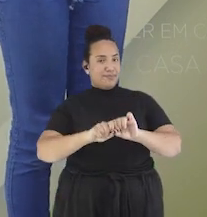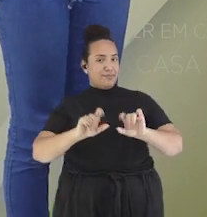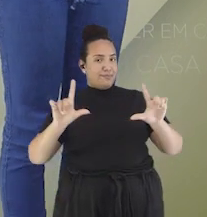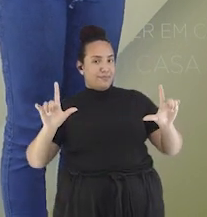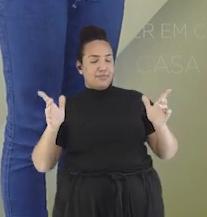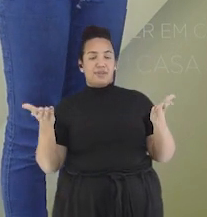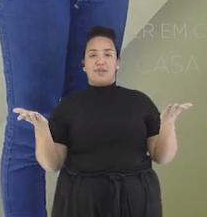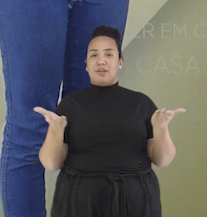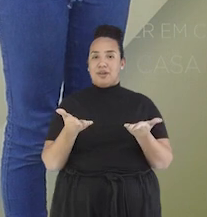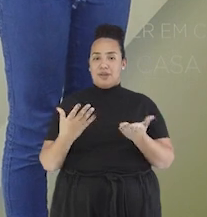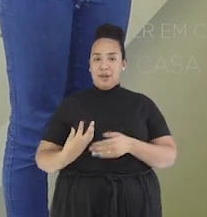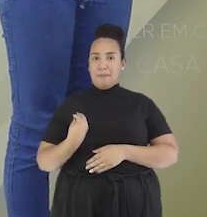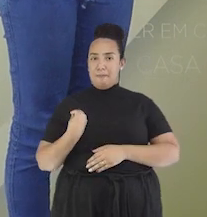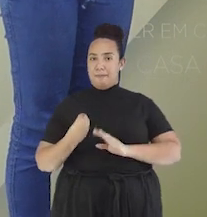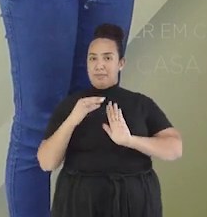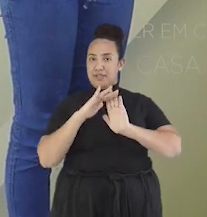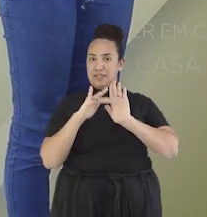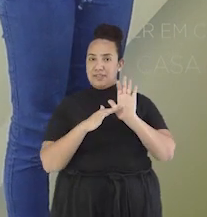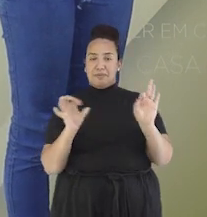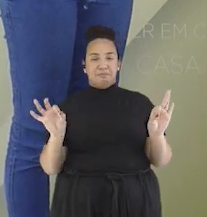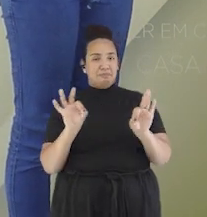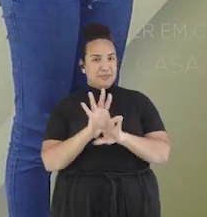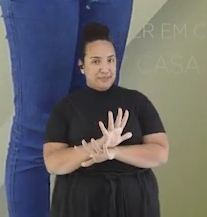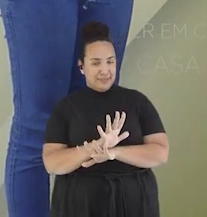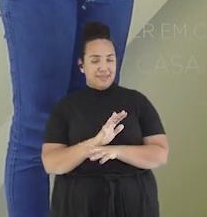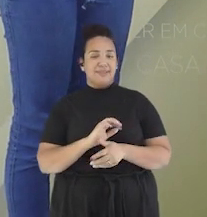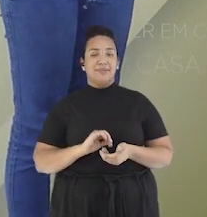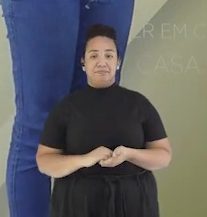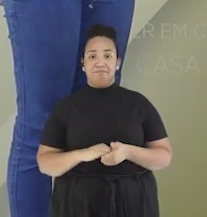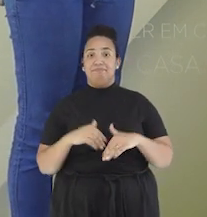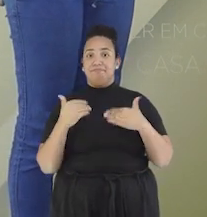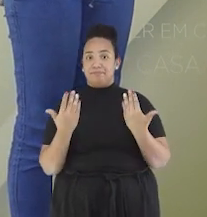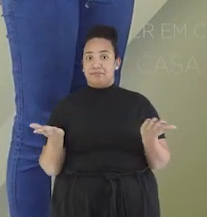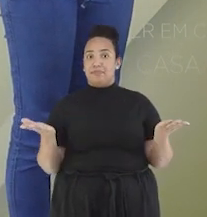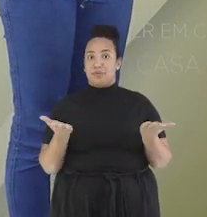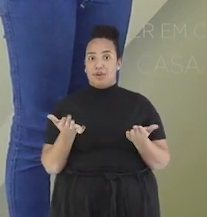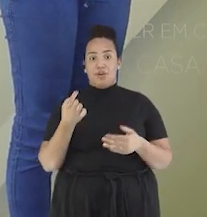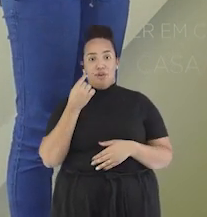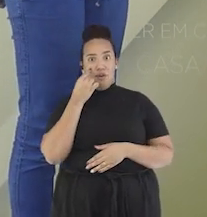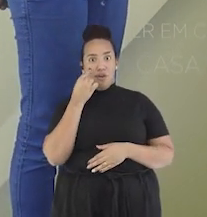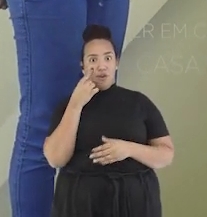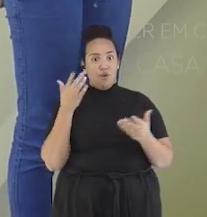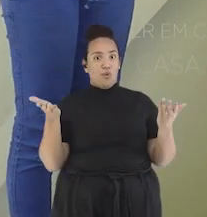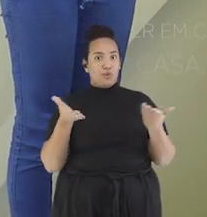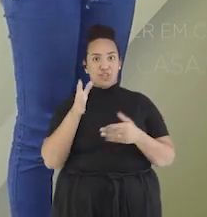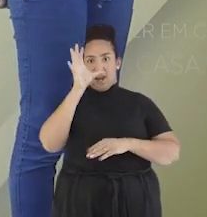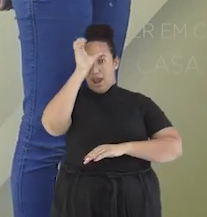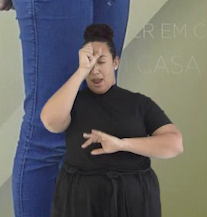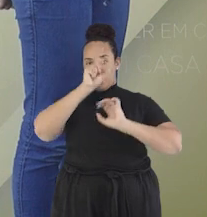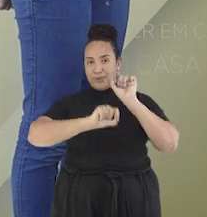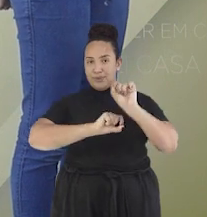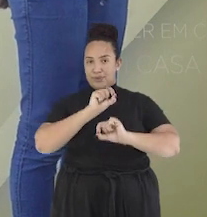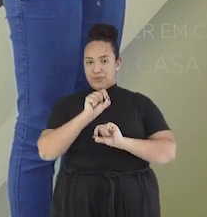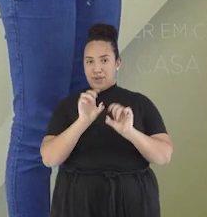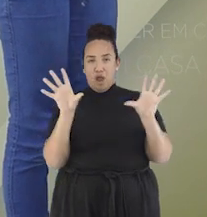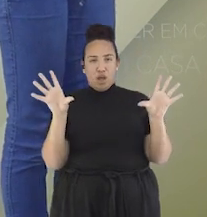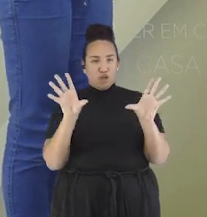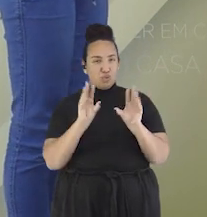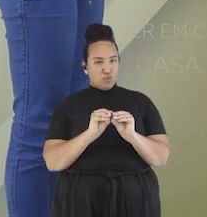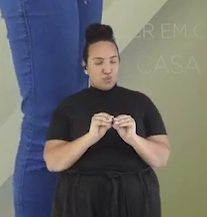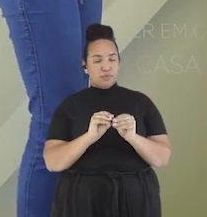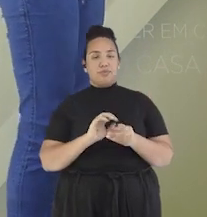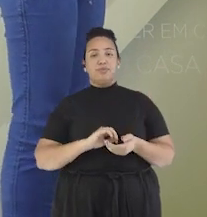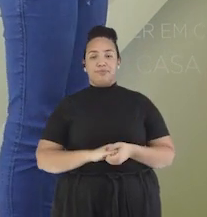sua tela e marcar a sua presença. Agora sim, veja só o que você aprendeu na aula de hoje. Um resumo, hein,